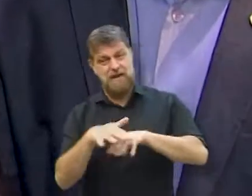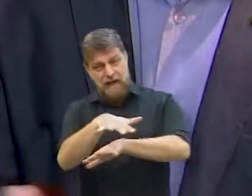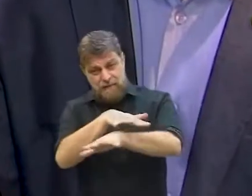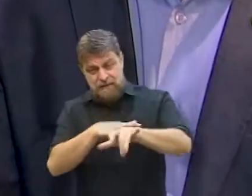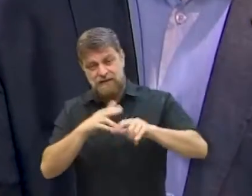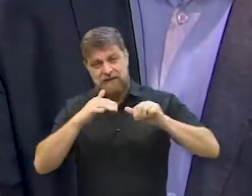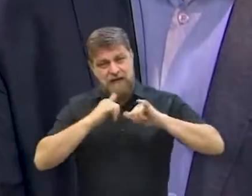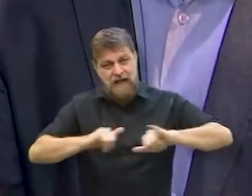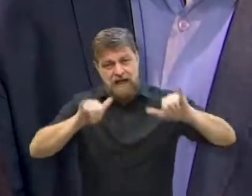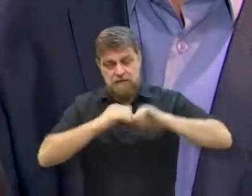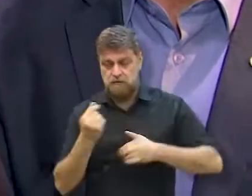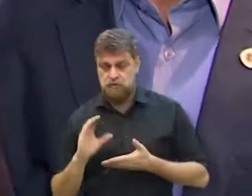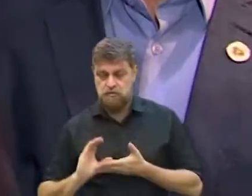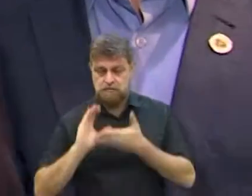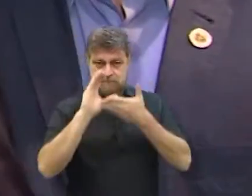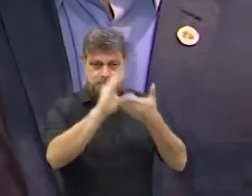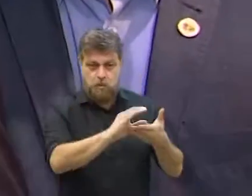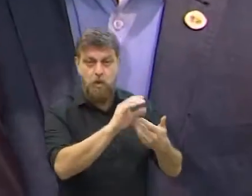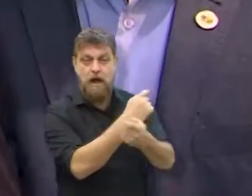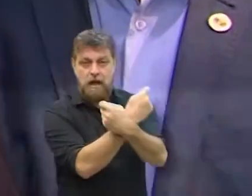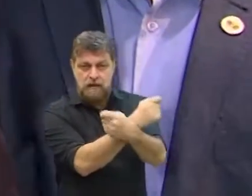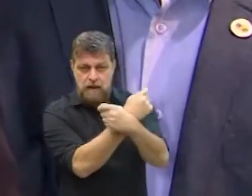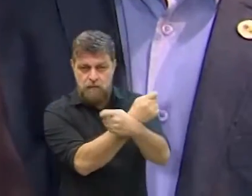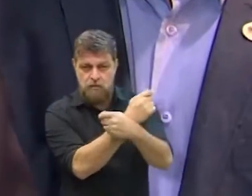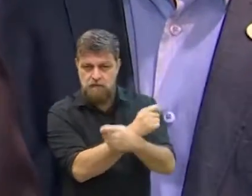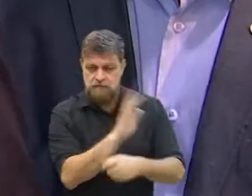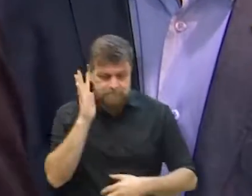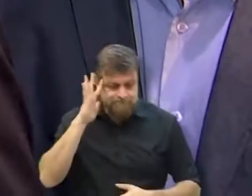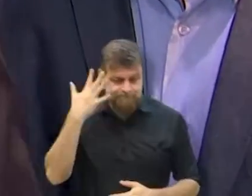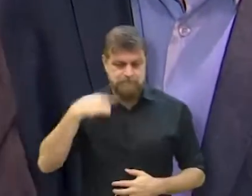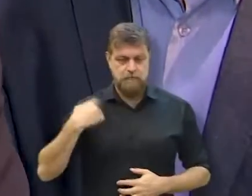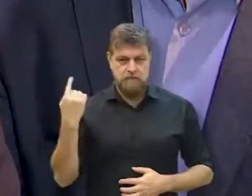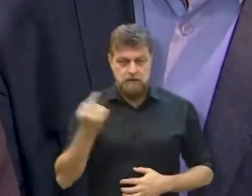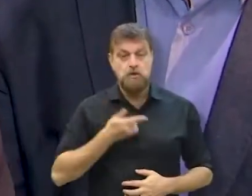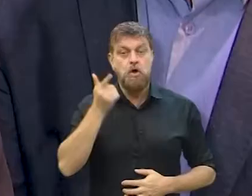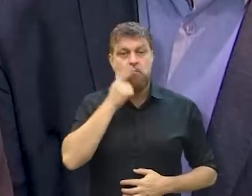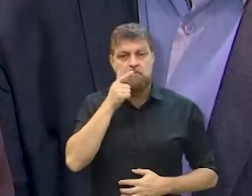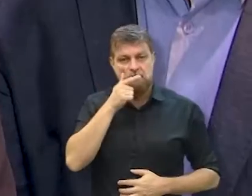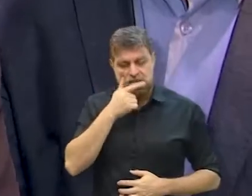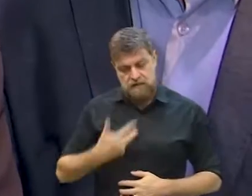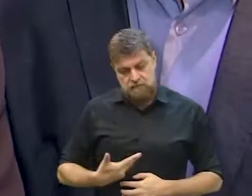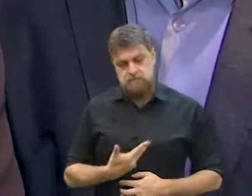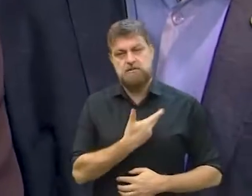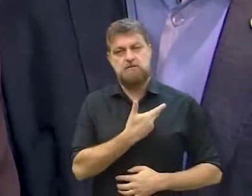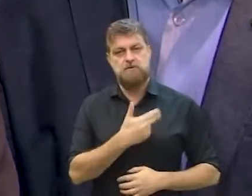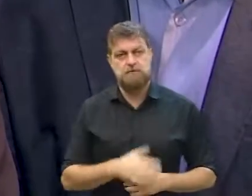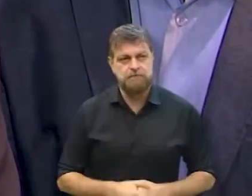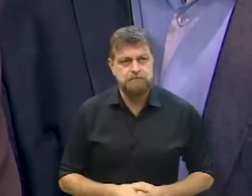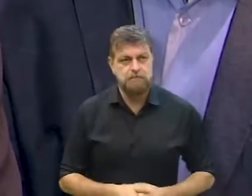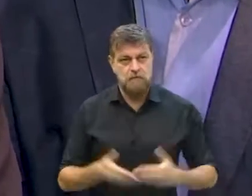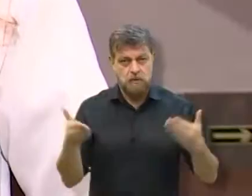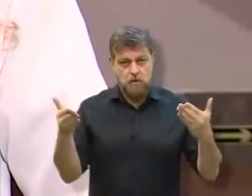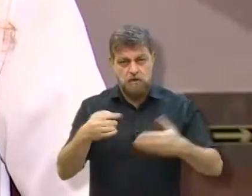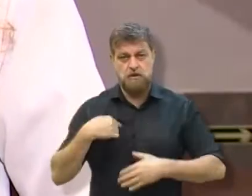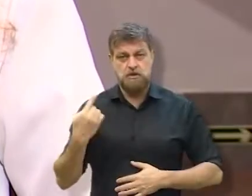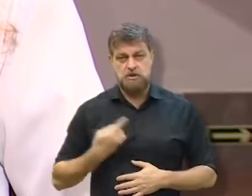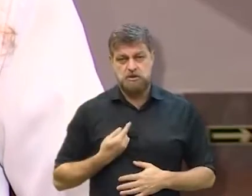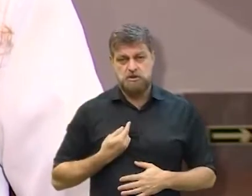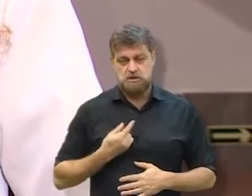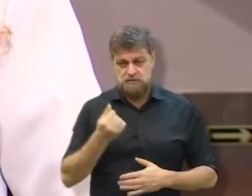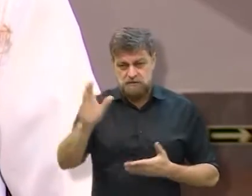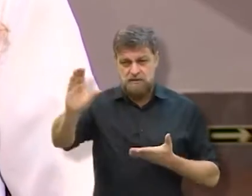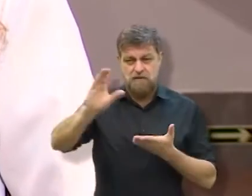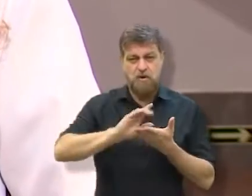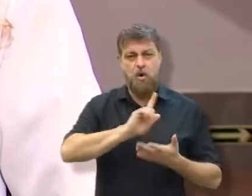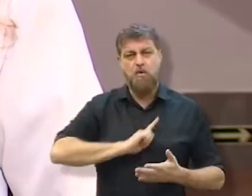de pandemia e esse anúncio, esse recurso que vai ser aportado na PUC vai ser decisivo para a gente fazer frente a essas cirurgias. Hoje a gente